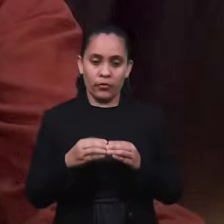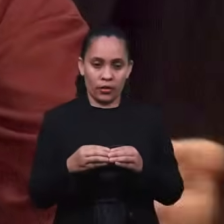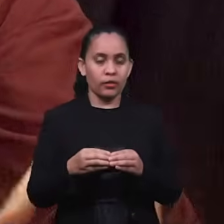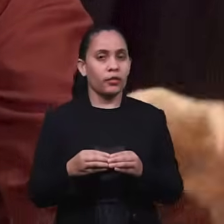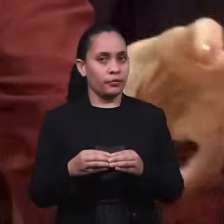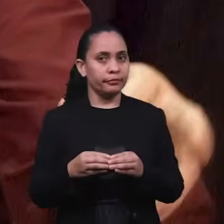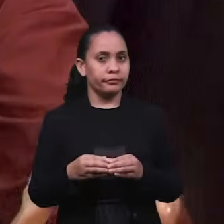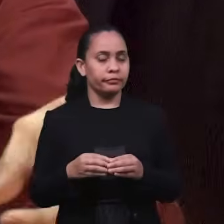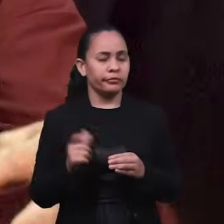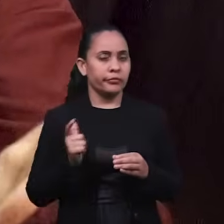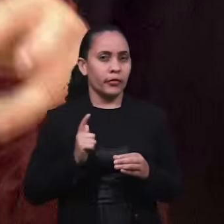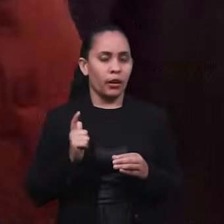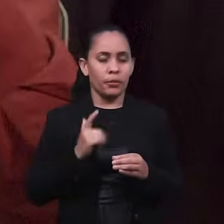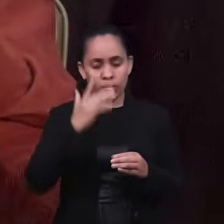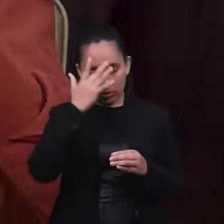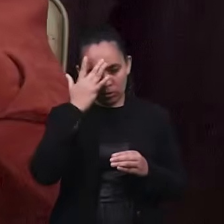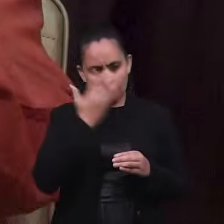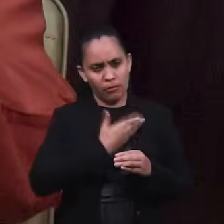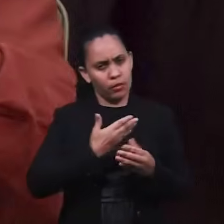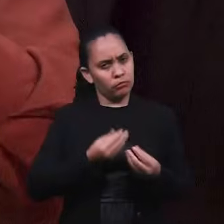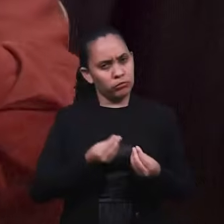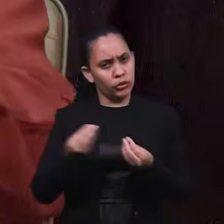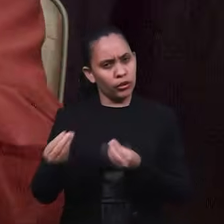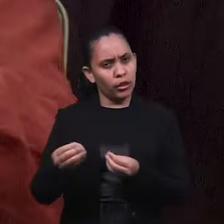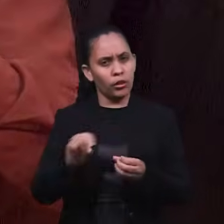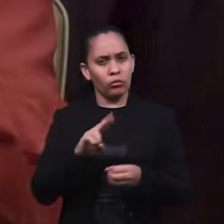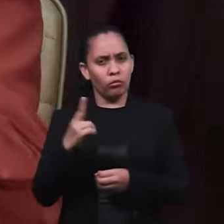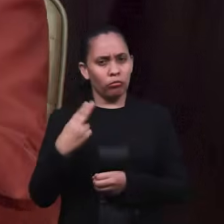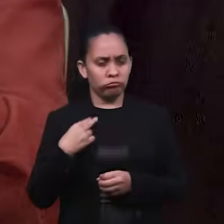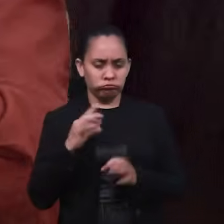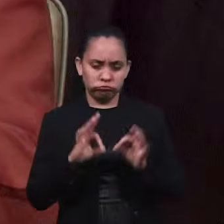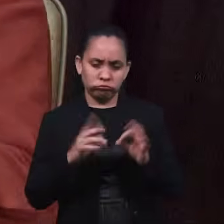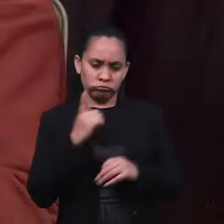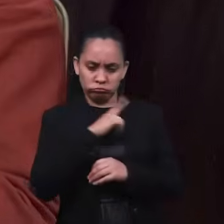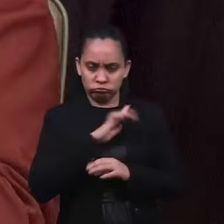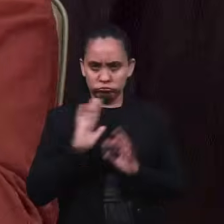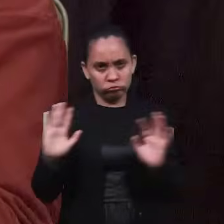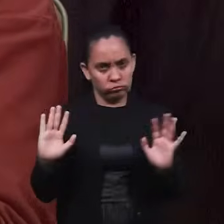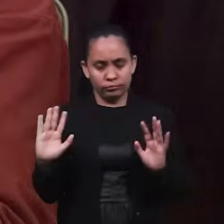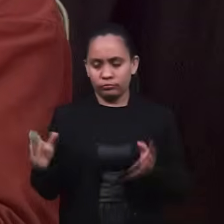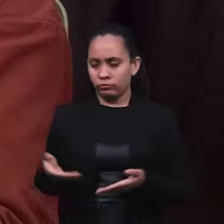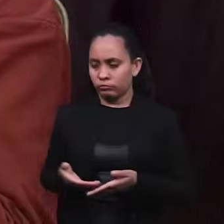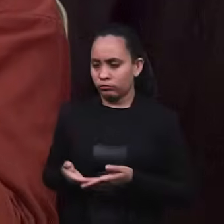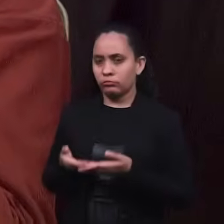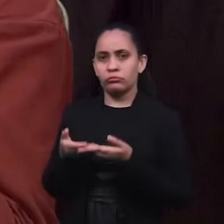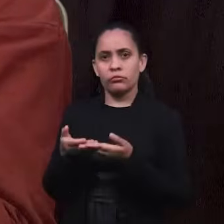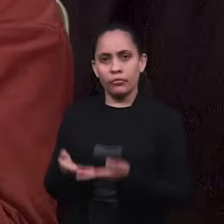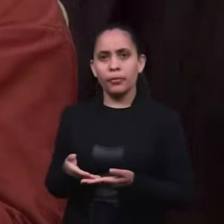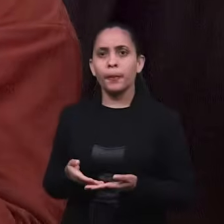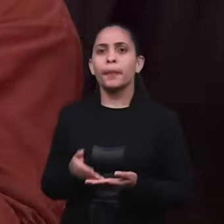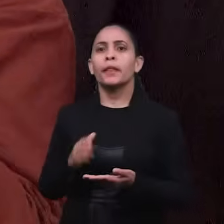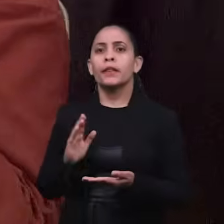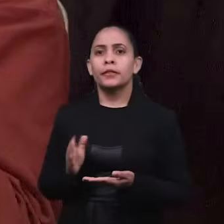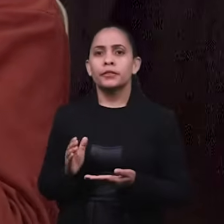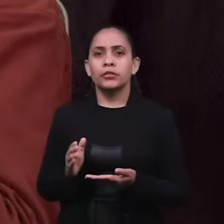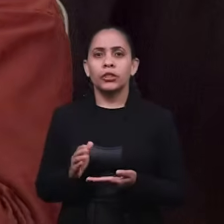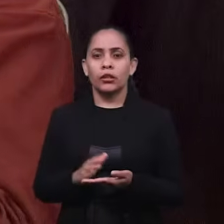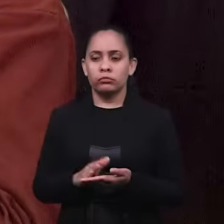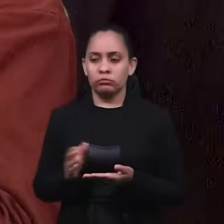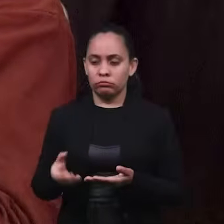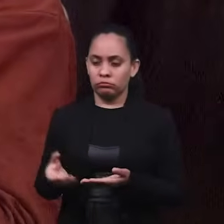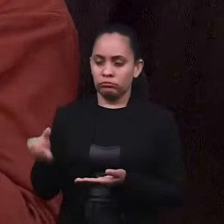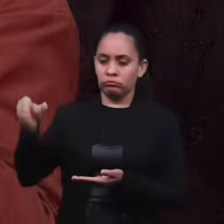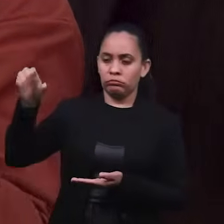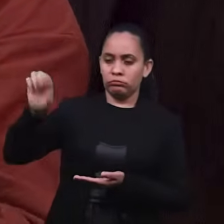anterior. Aí essa amostra você coloca, mistura, né, já no chá adoçado.